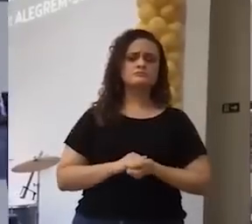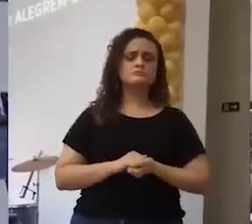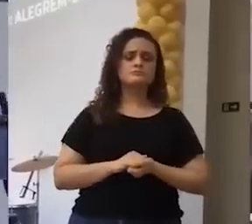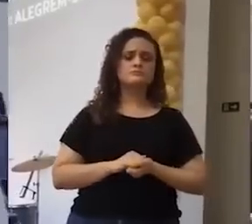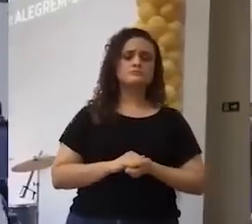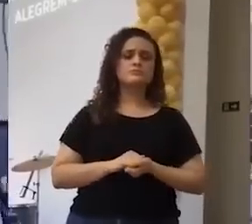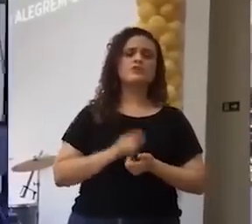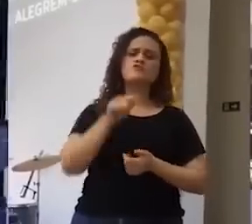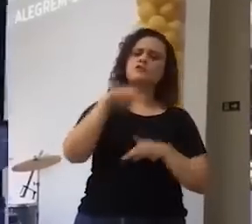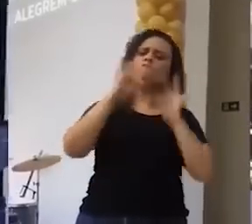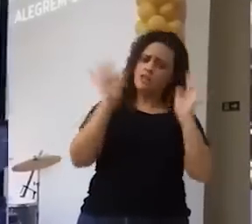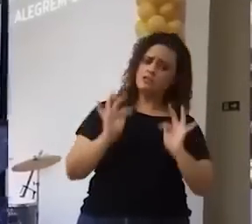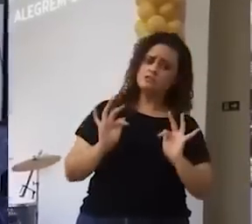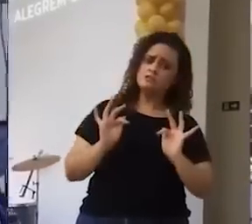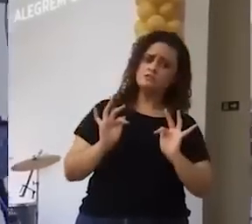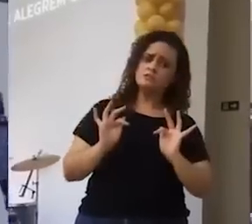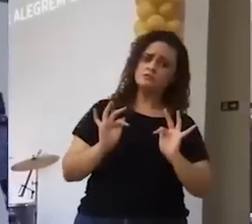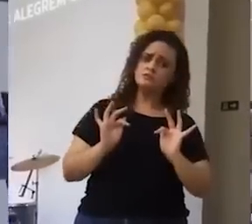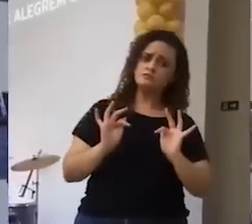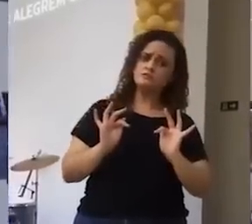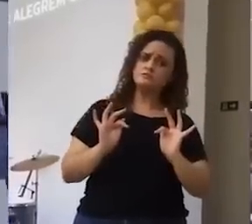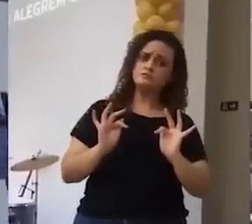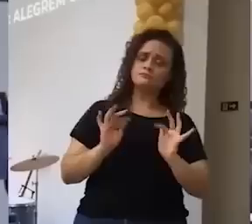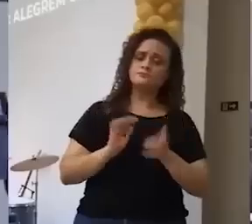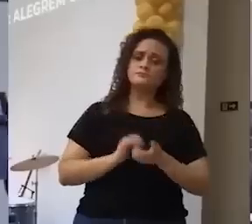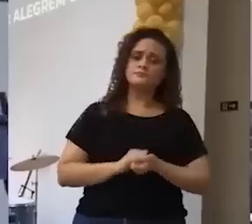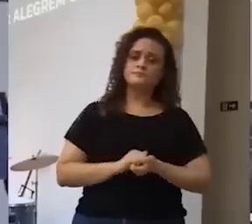Você é uma pessoa feliz?